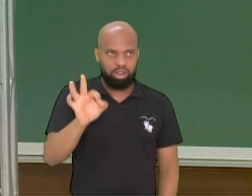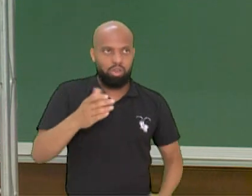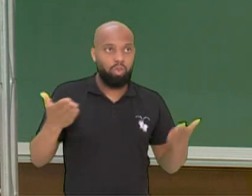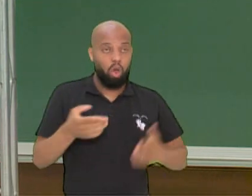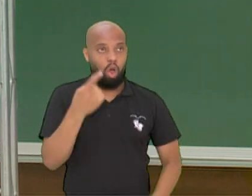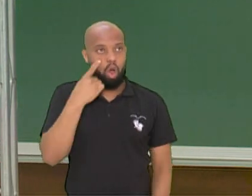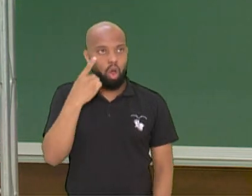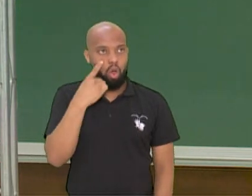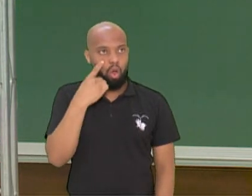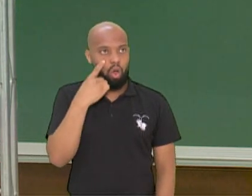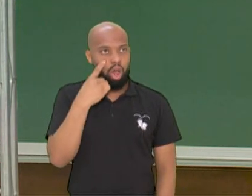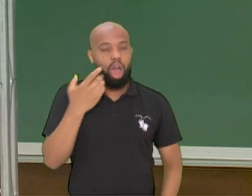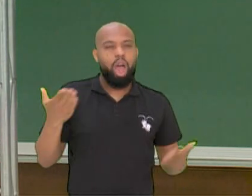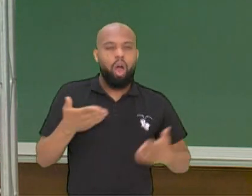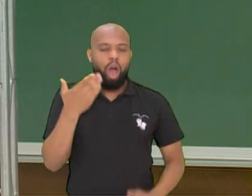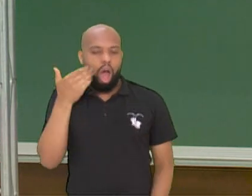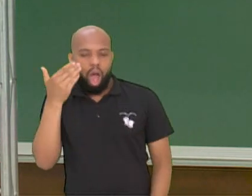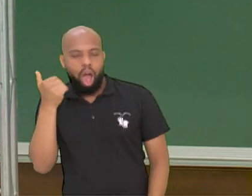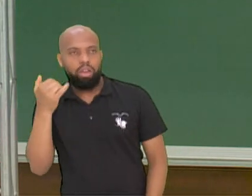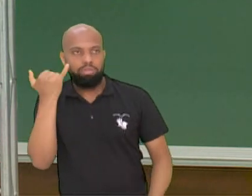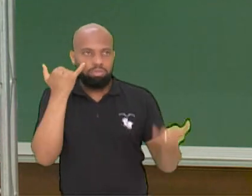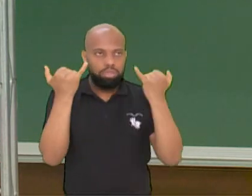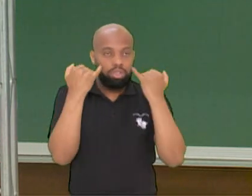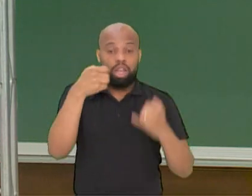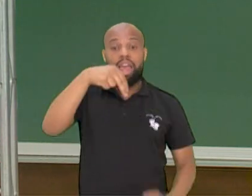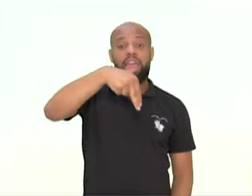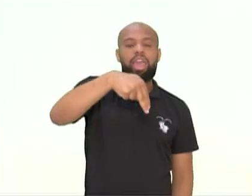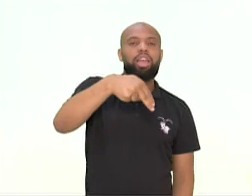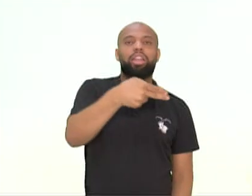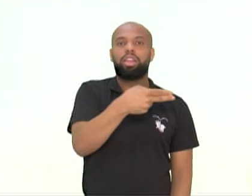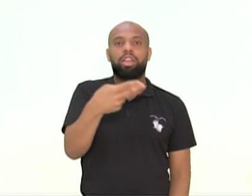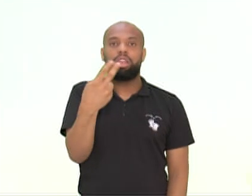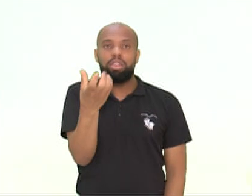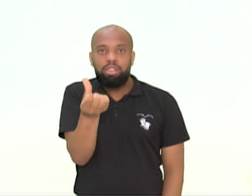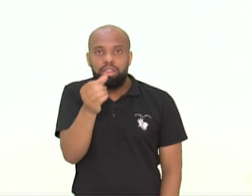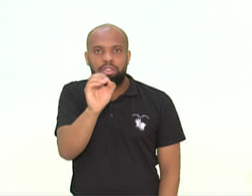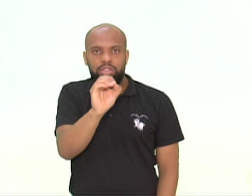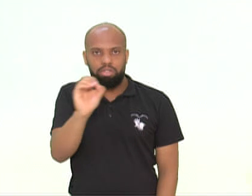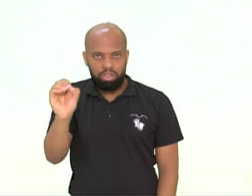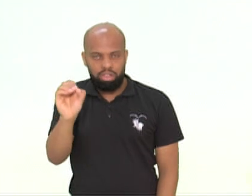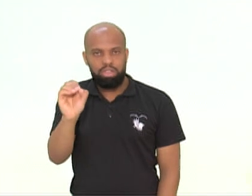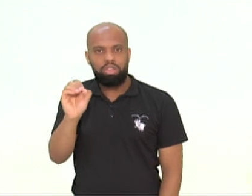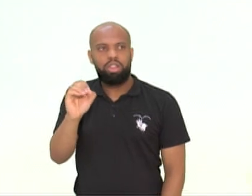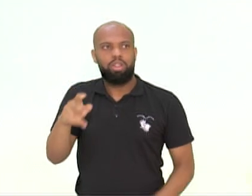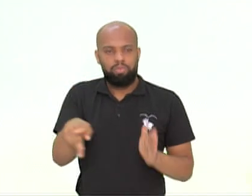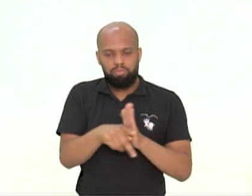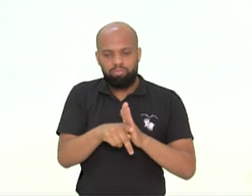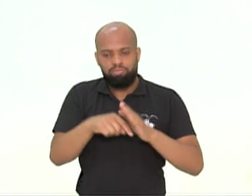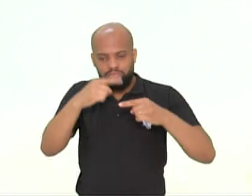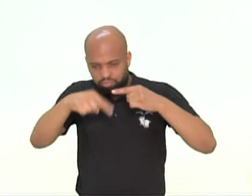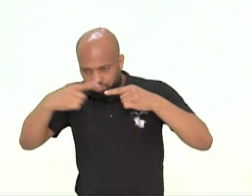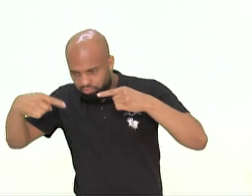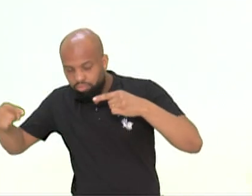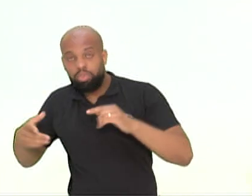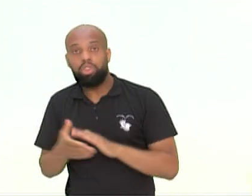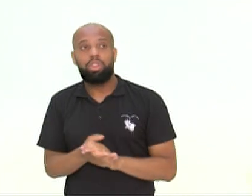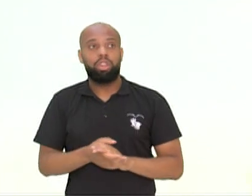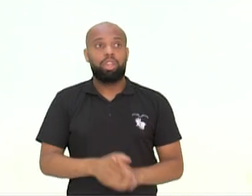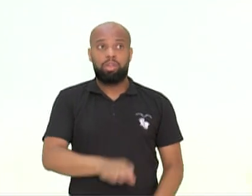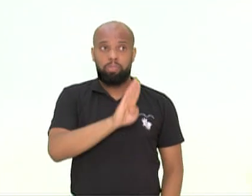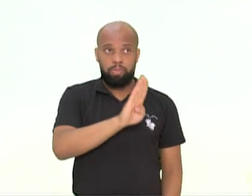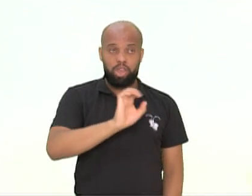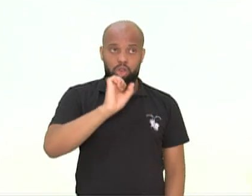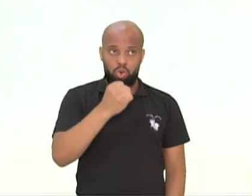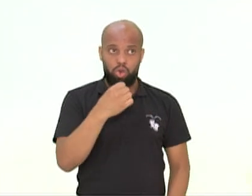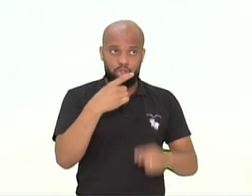vamos lá. Levantando os dados, então, o que a gente precisa? Número de voltas, 600 voltas. Na aspira. Campo, 8 vezes